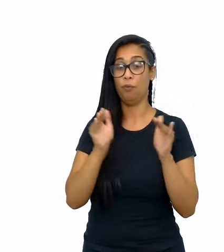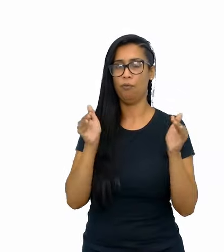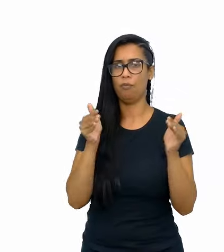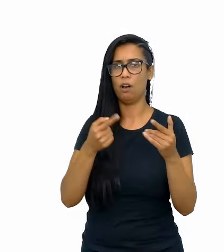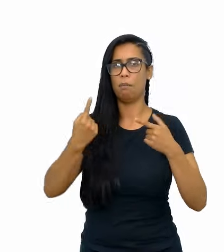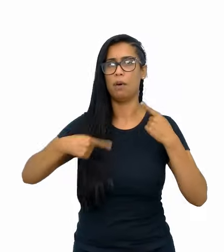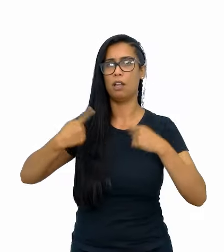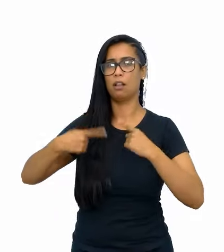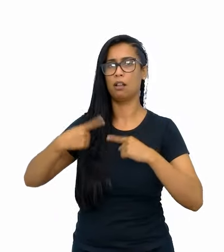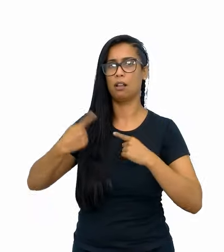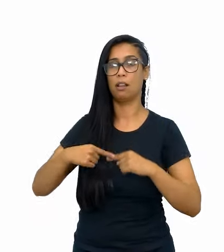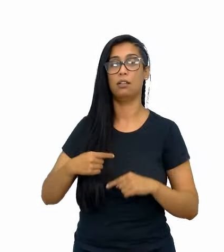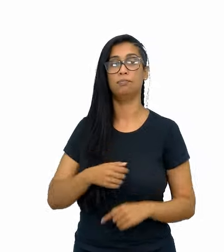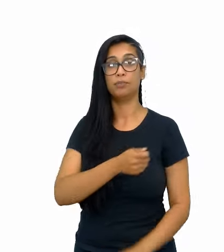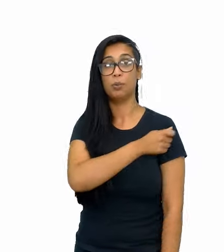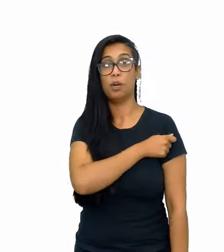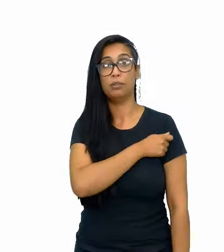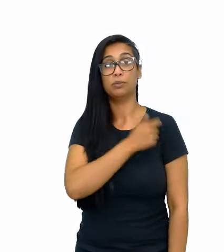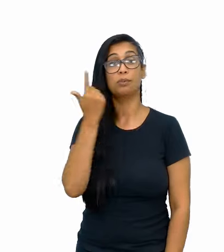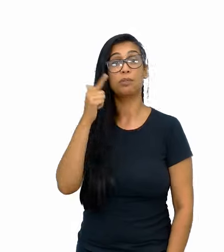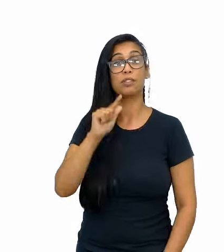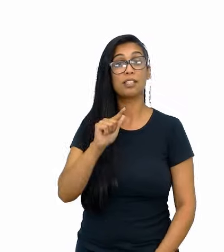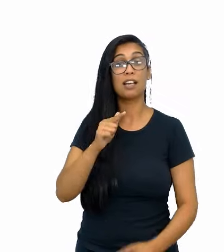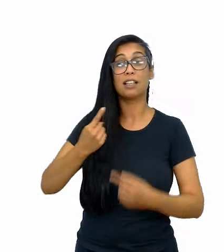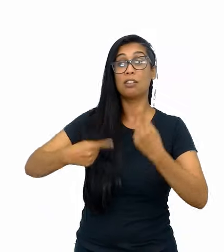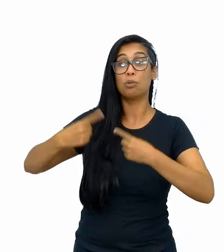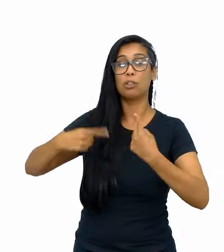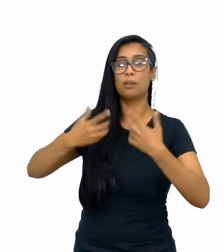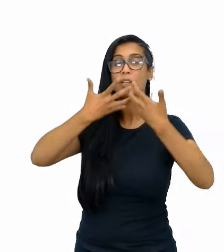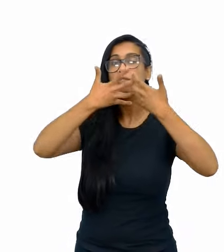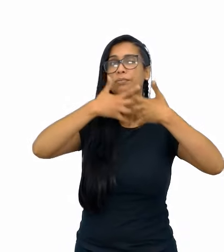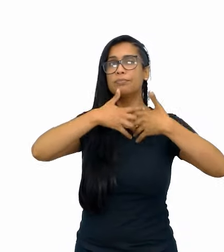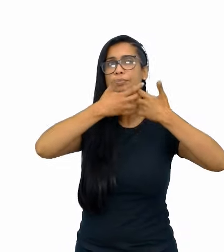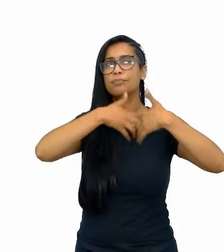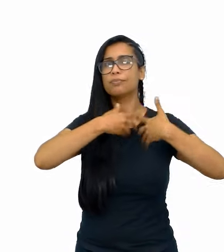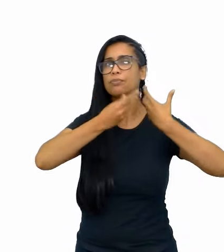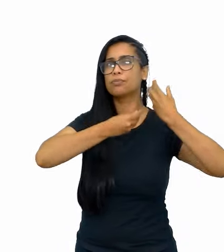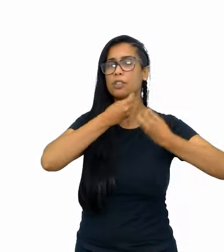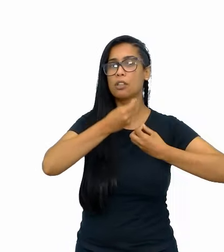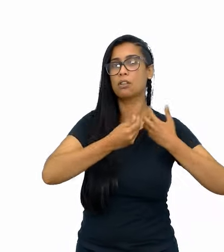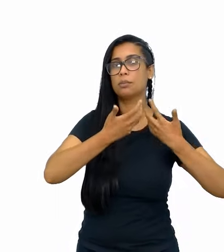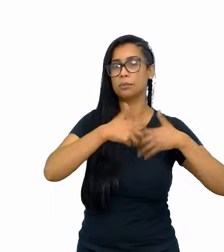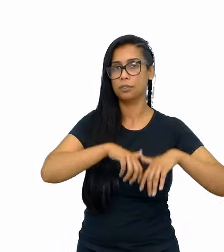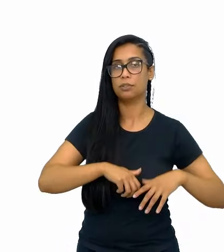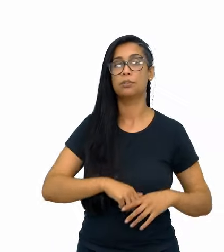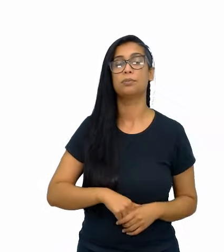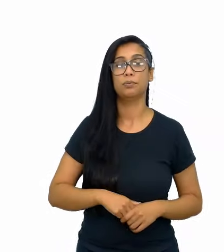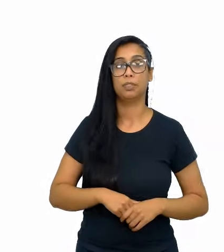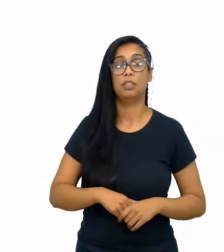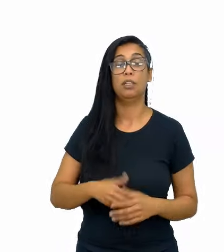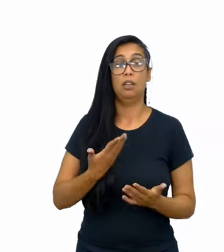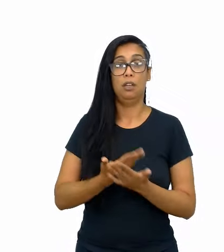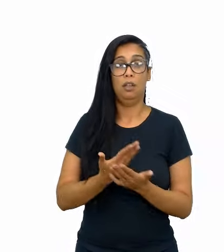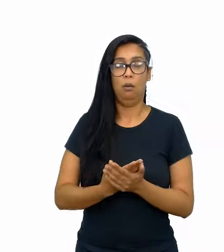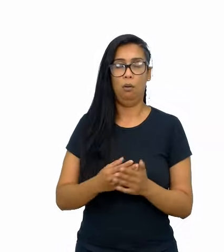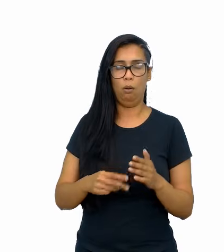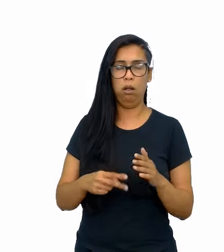para os estudantes refletirem sobre eles. A aula 2, entendendo melhor os